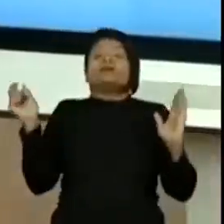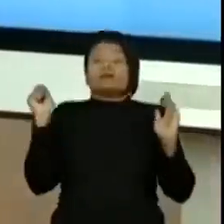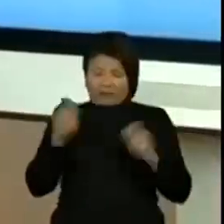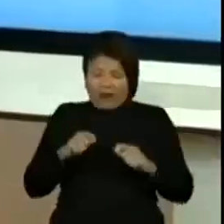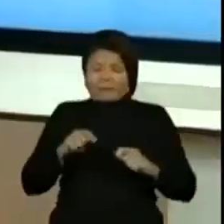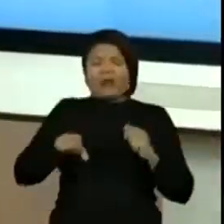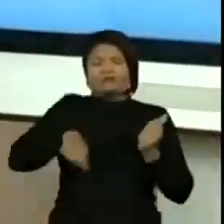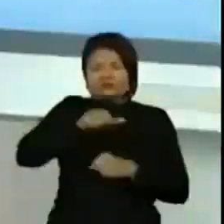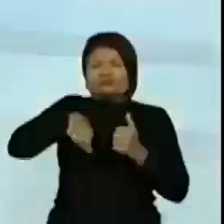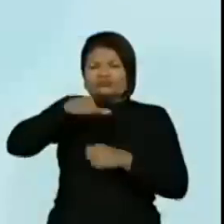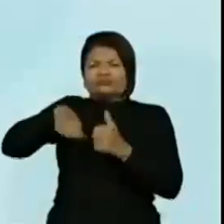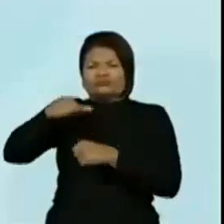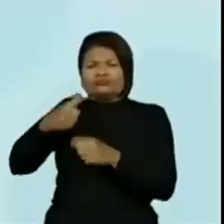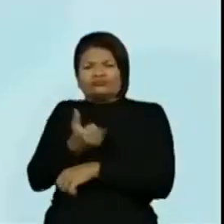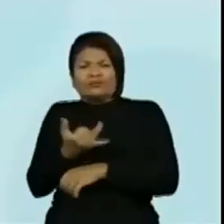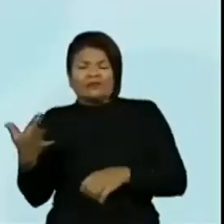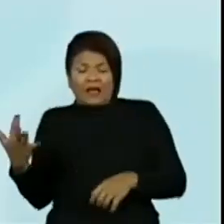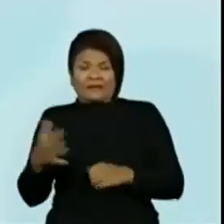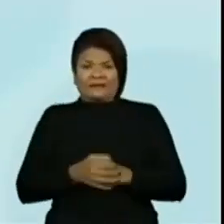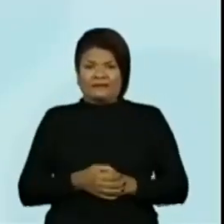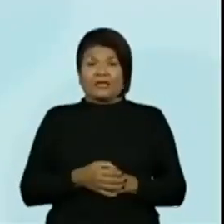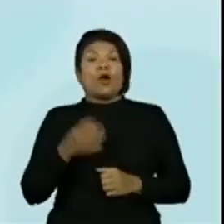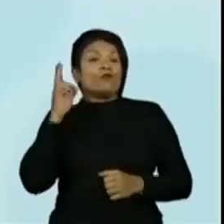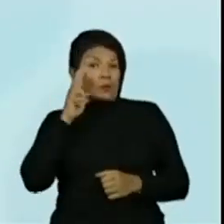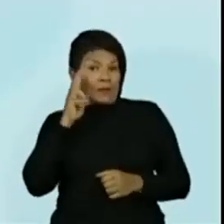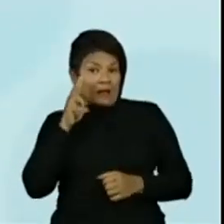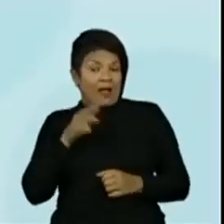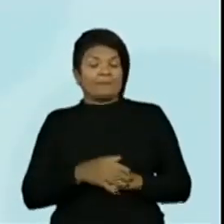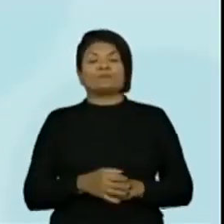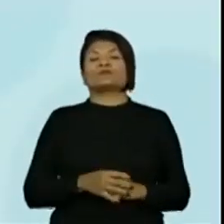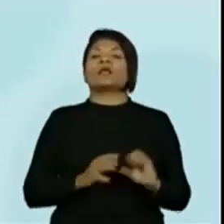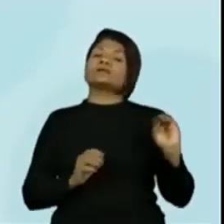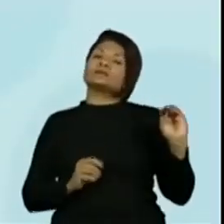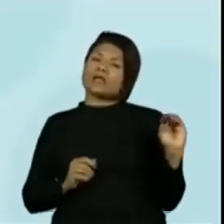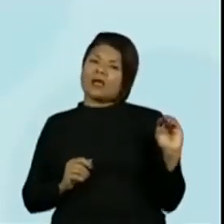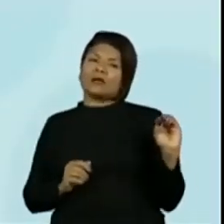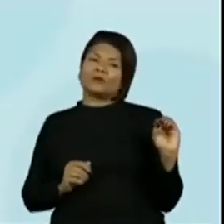lá? Recordando: 0, 1,